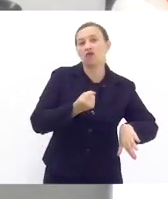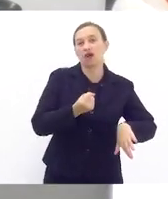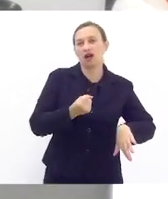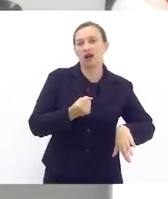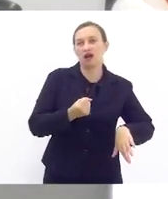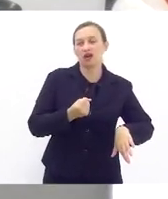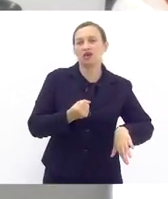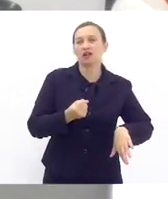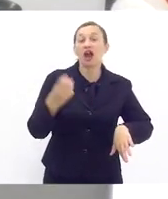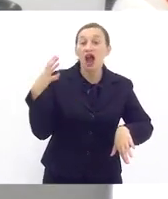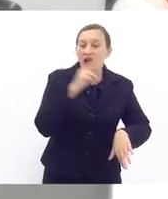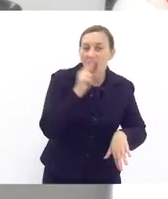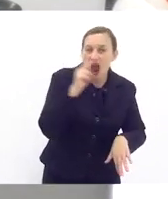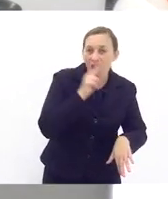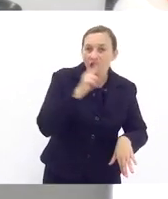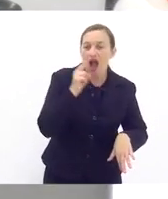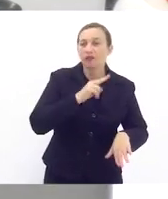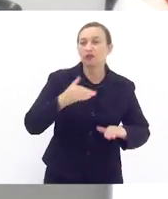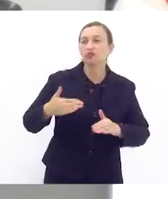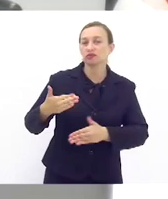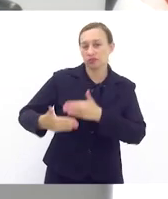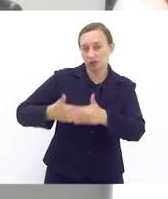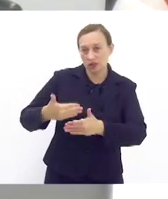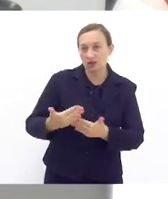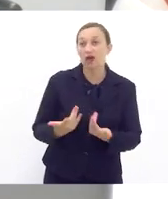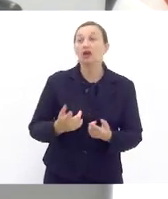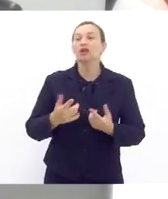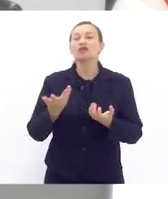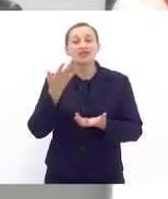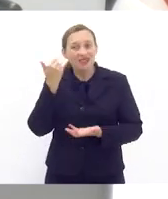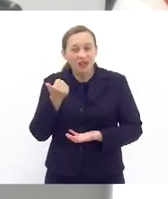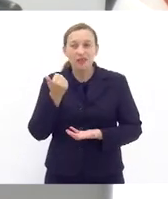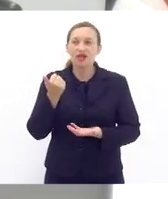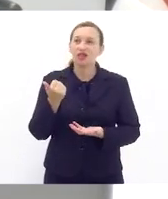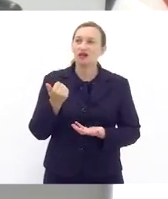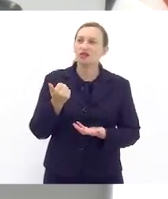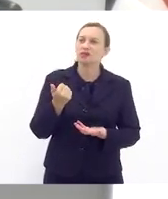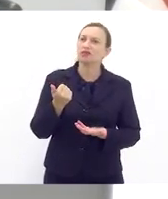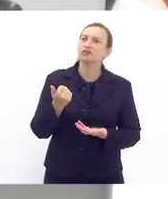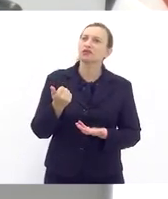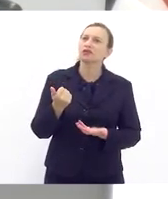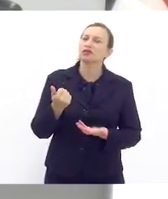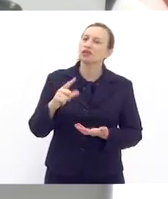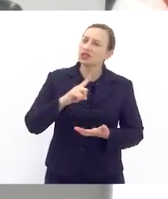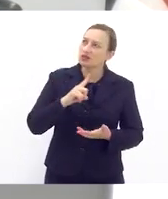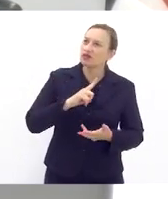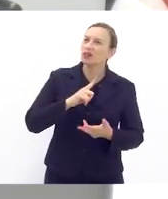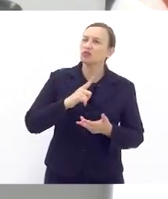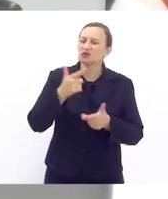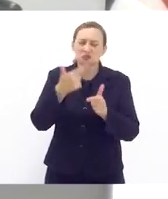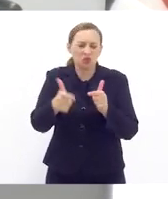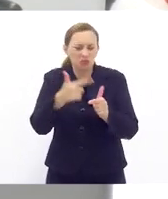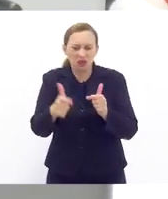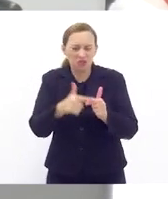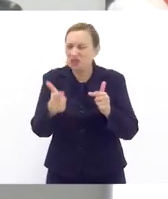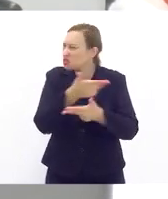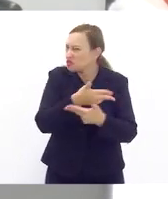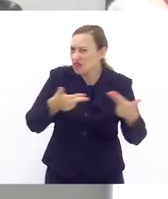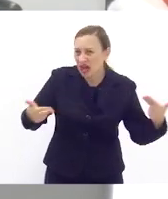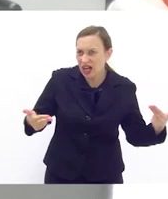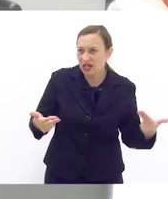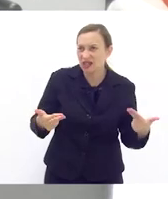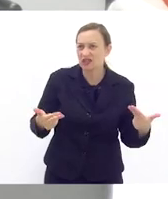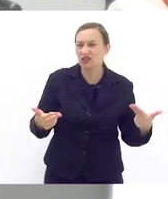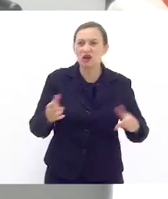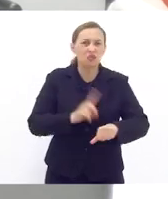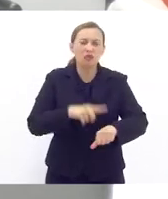sejamos rápidos nesse processo nós sabemos que fomos atravessados por inúmeros problemas muitas coisas